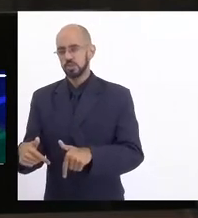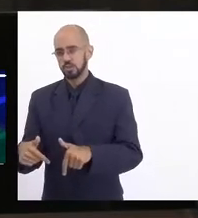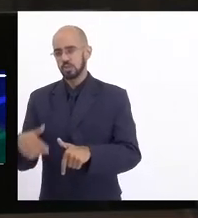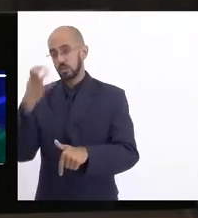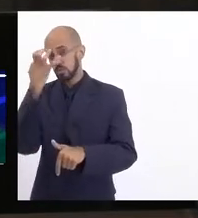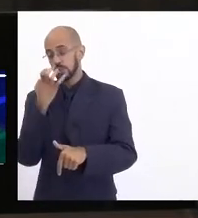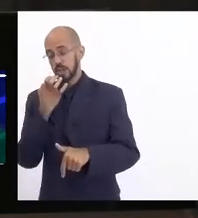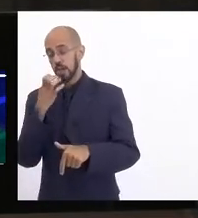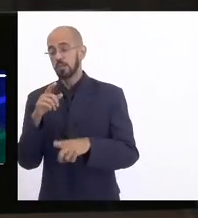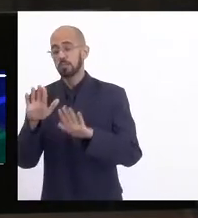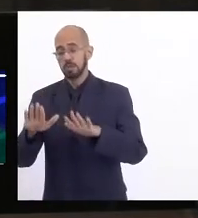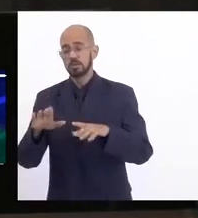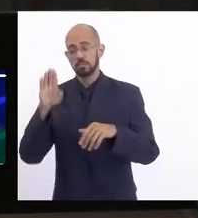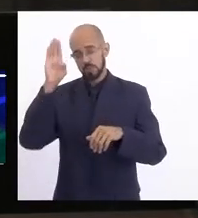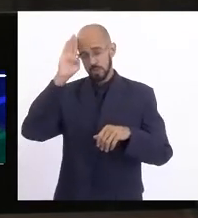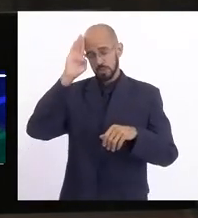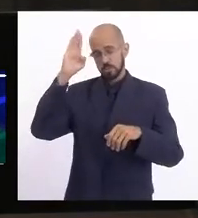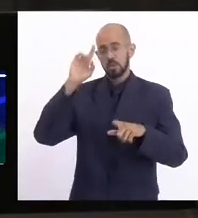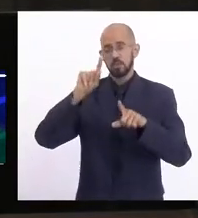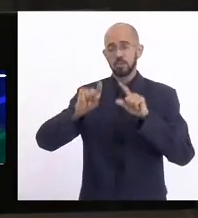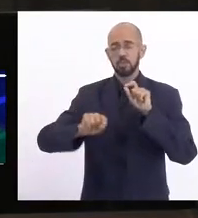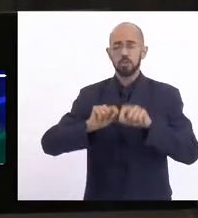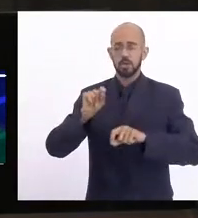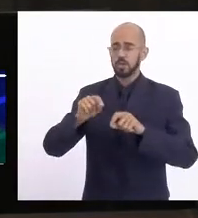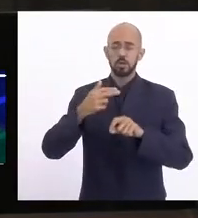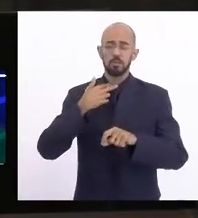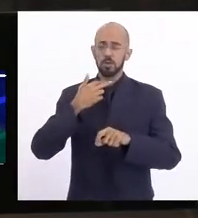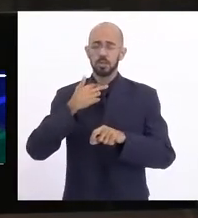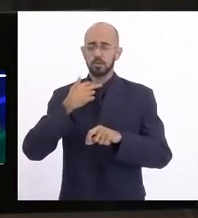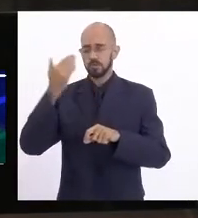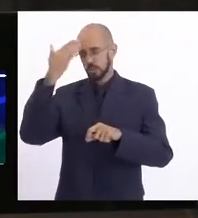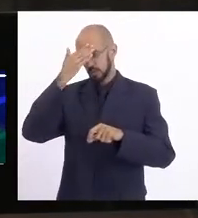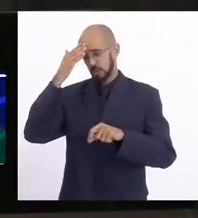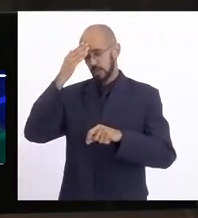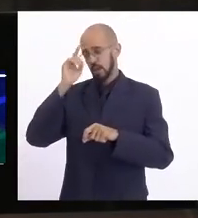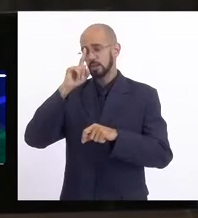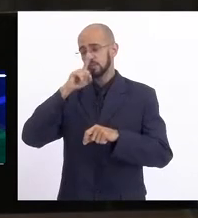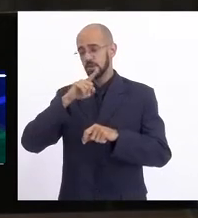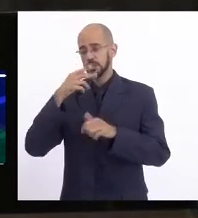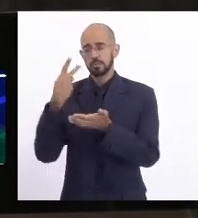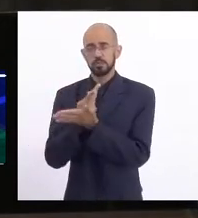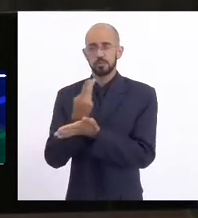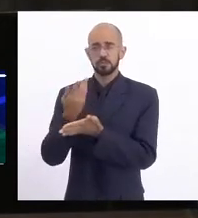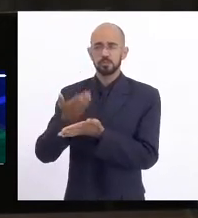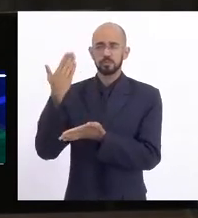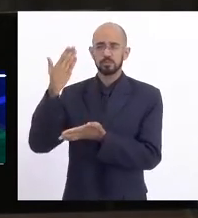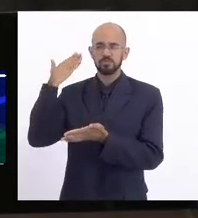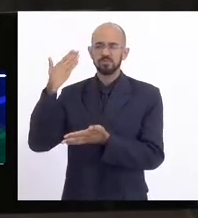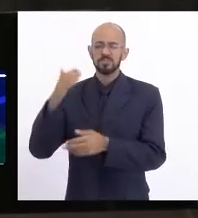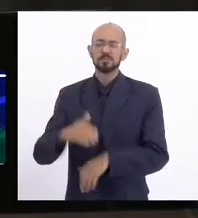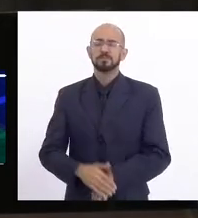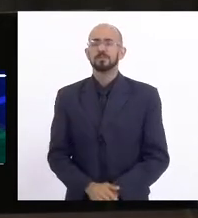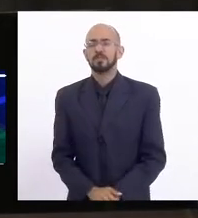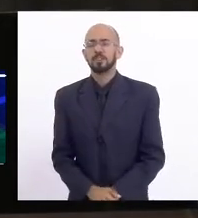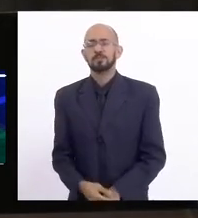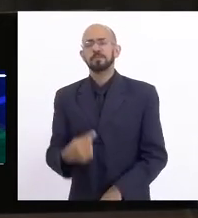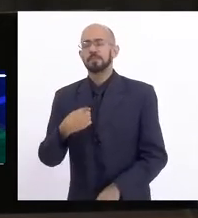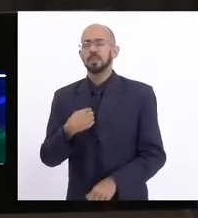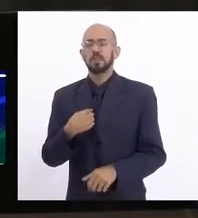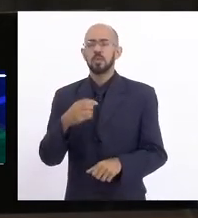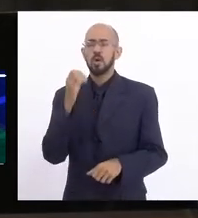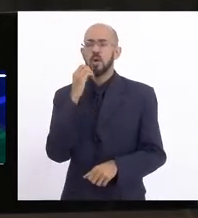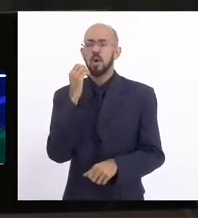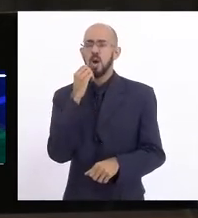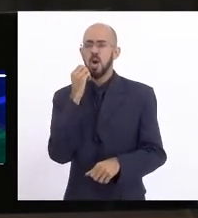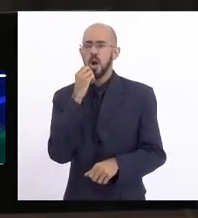mas, principalmente, a gente não pode esquecer os erros que aconteceram no passado. Eu trato, obviamente,